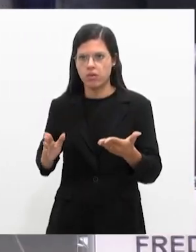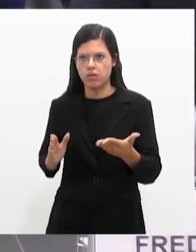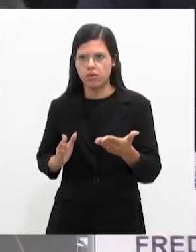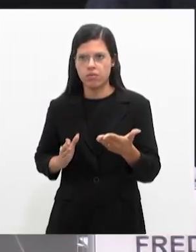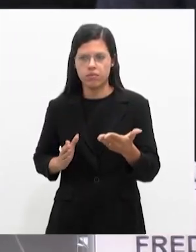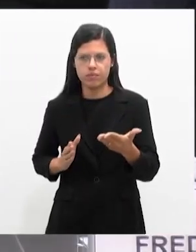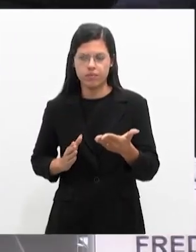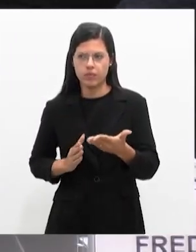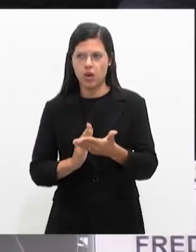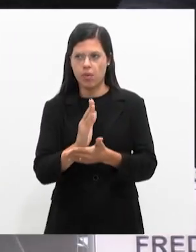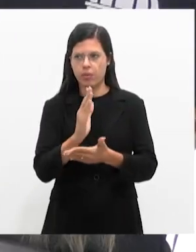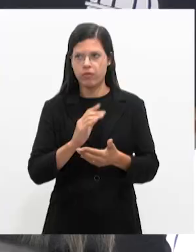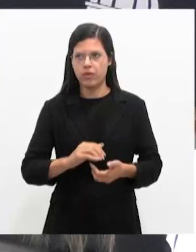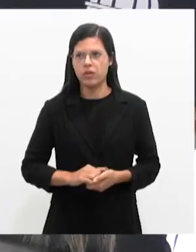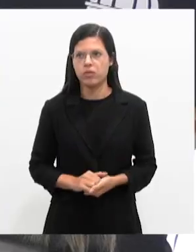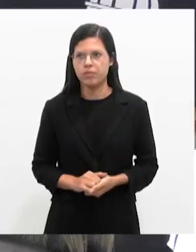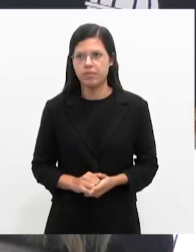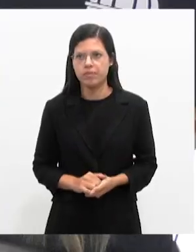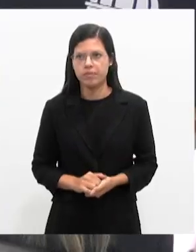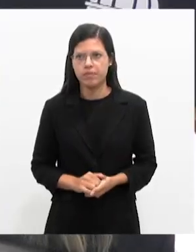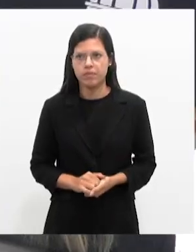aprovam, permaneçam como estão. Aprovado.